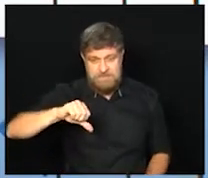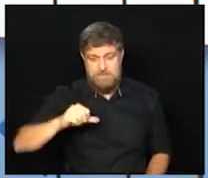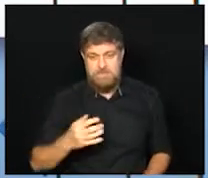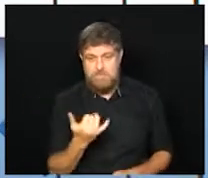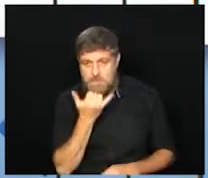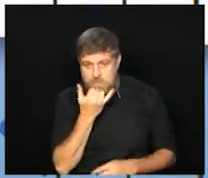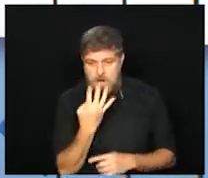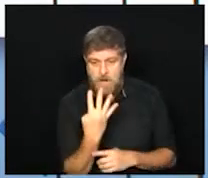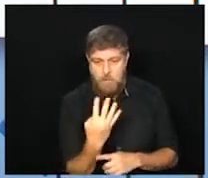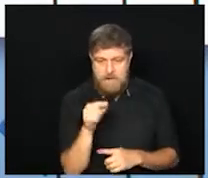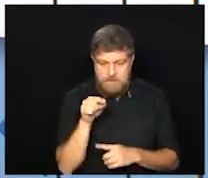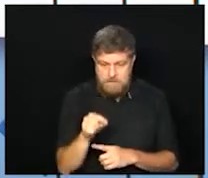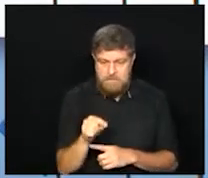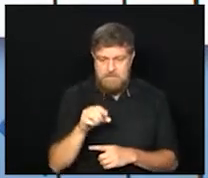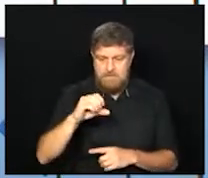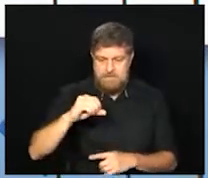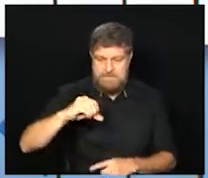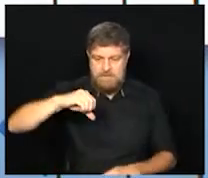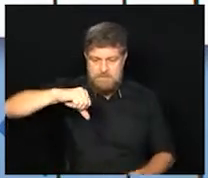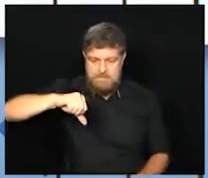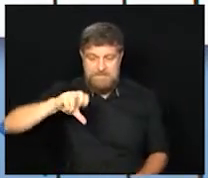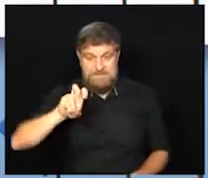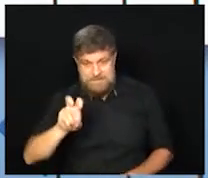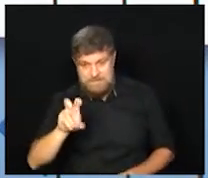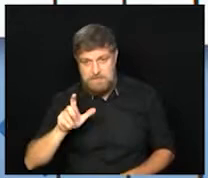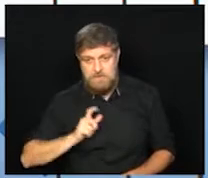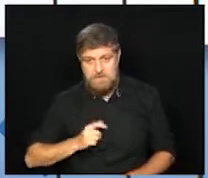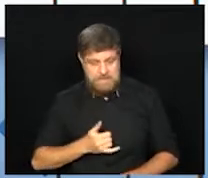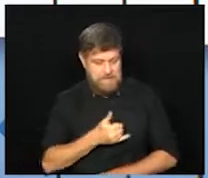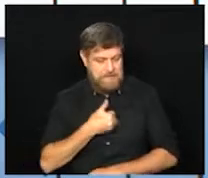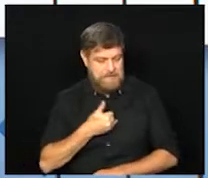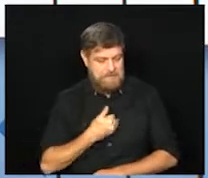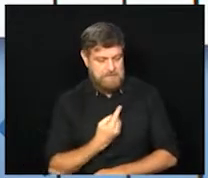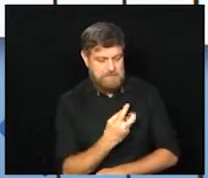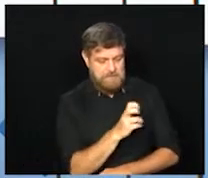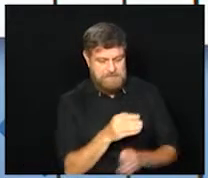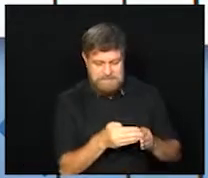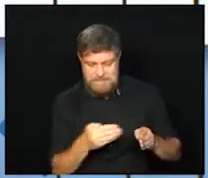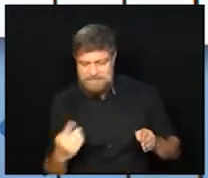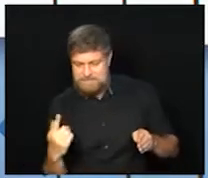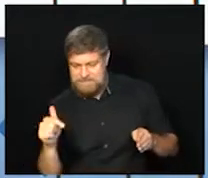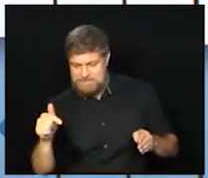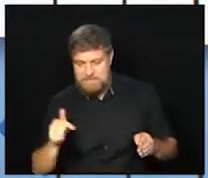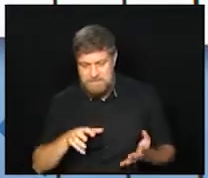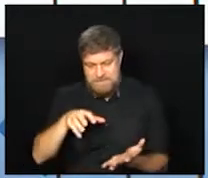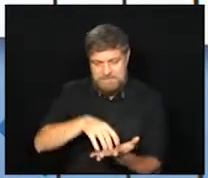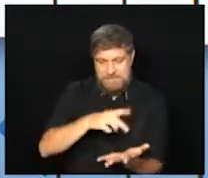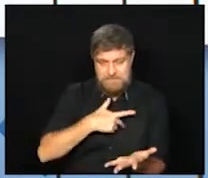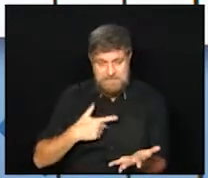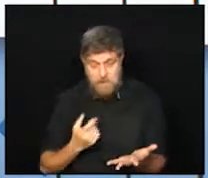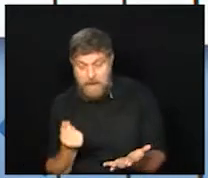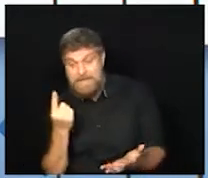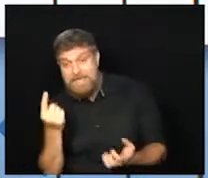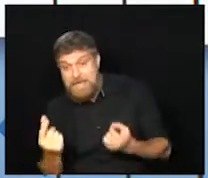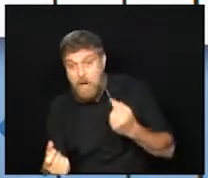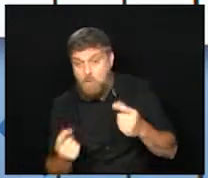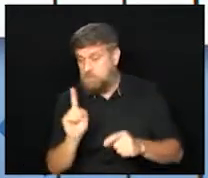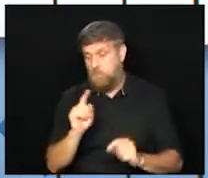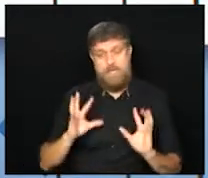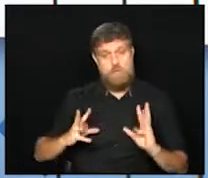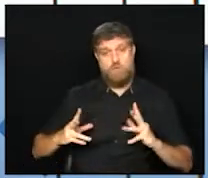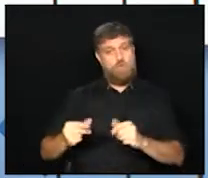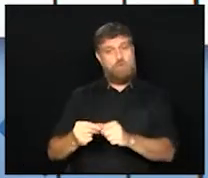os adolescentes de 15 a 17 anos em alguns centros de saúde, não são em todos, olha só. Para